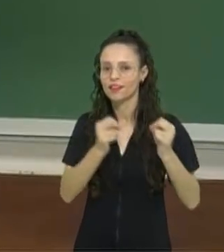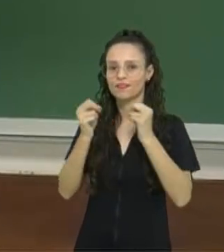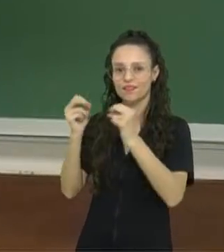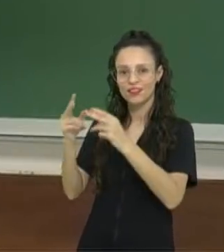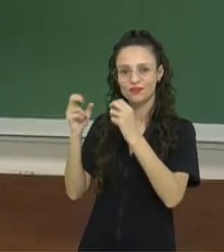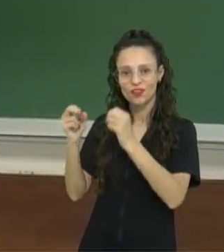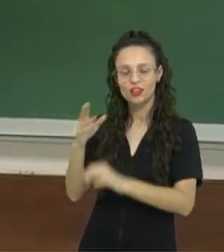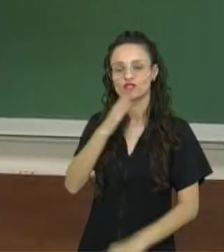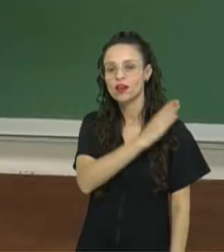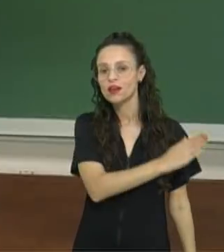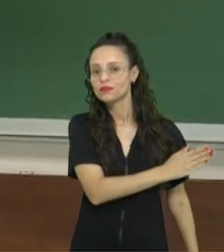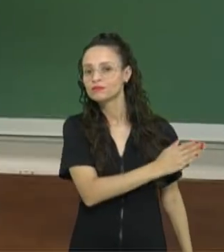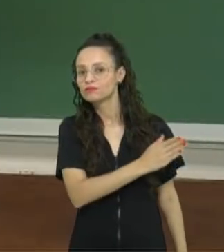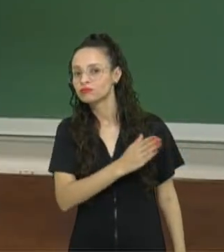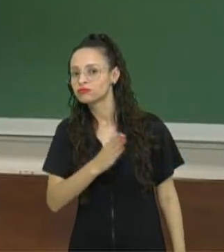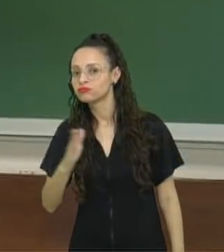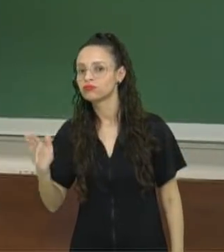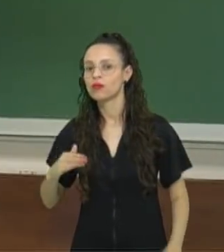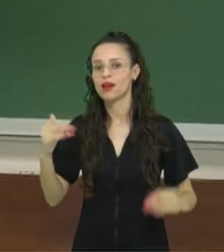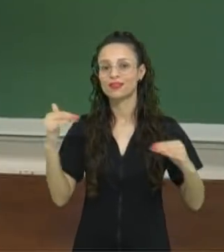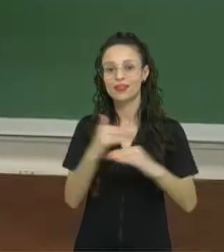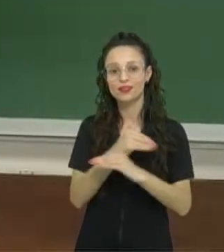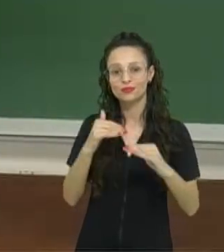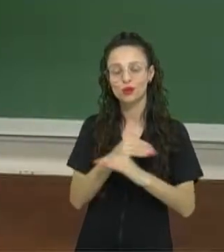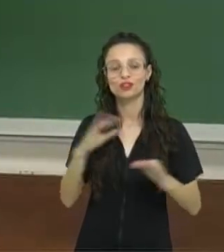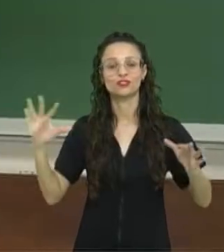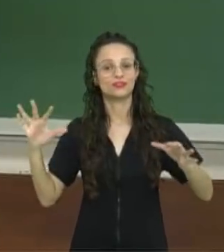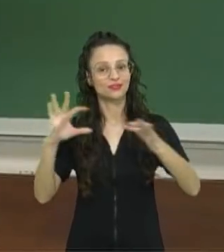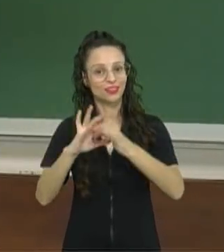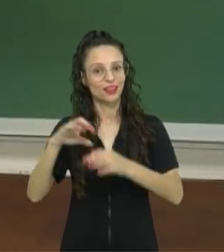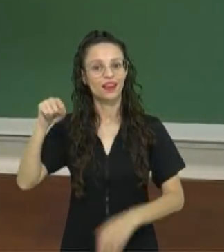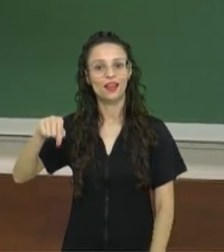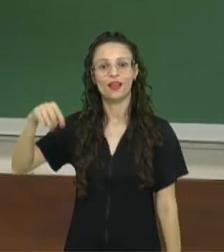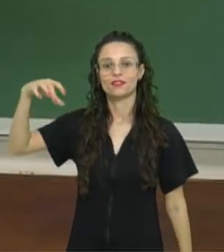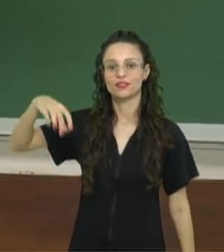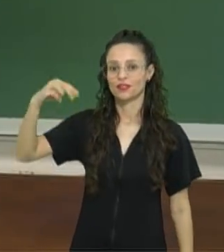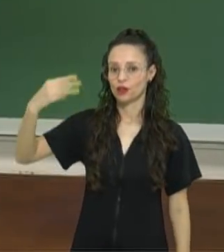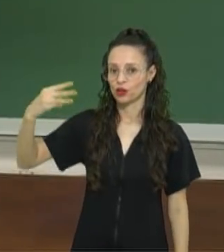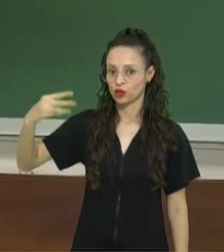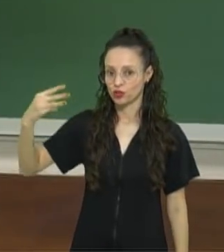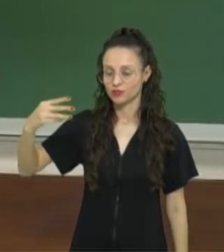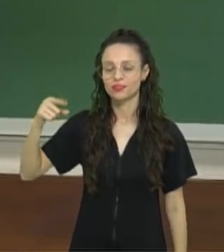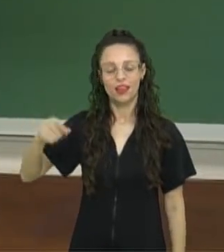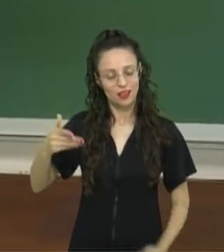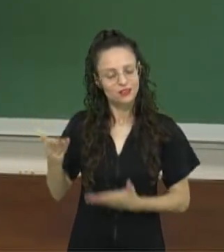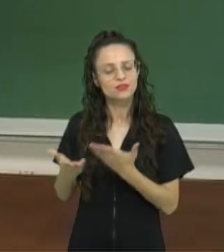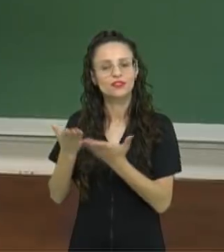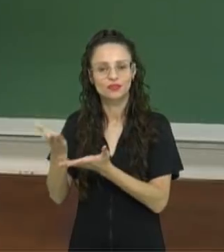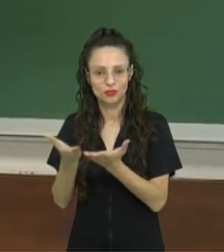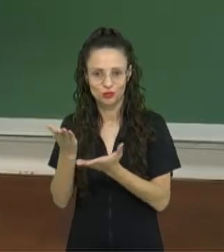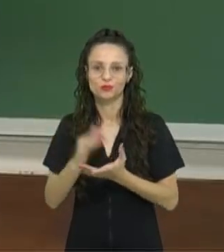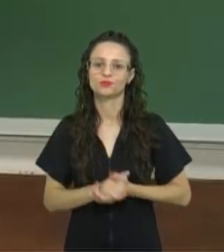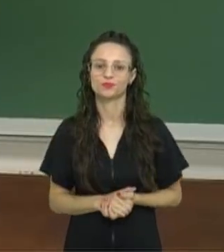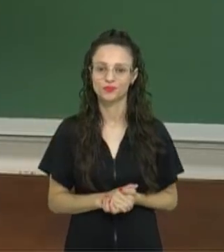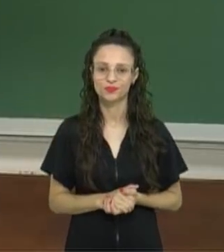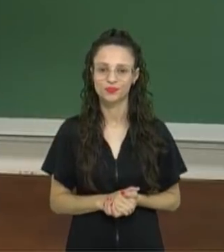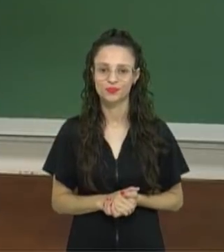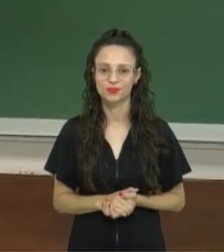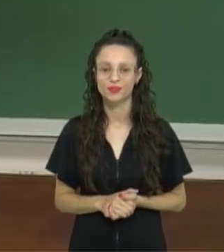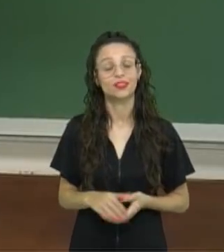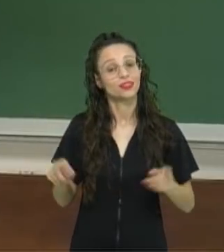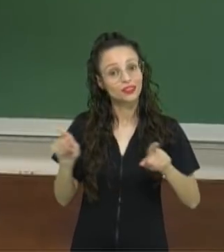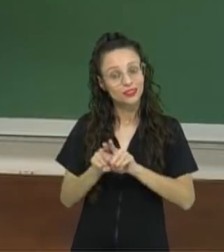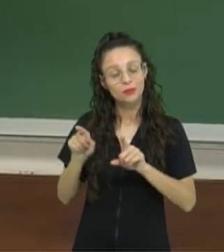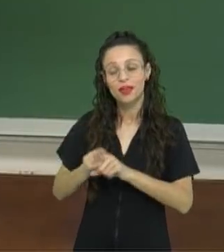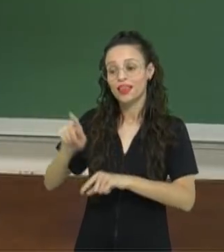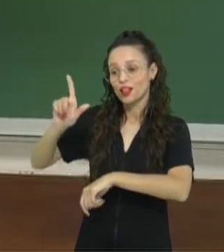o comércio, esse transporte ele está ligado ao setor terciário, é uma prestação de serviço. E o